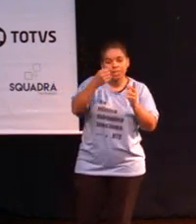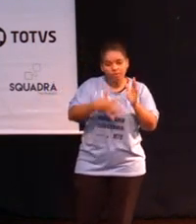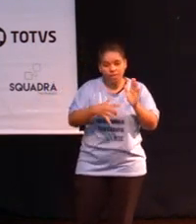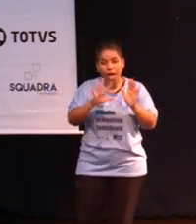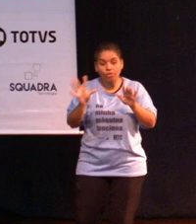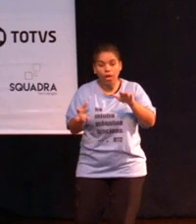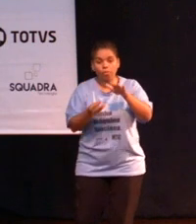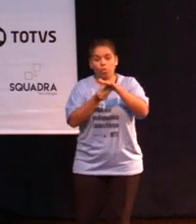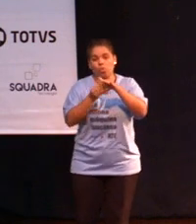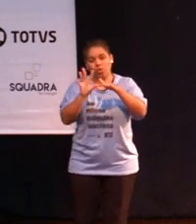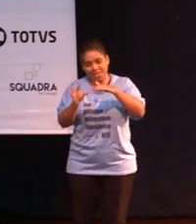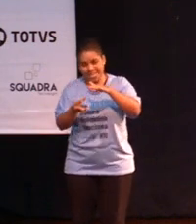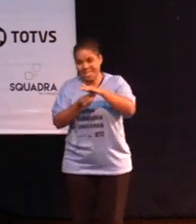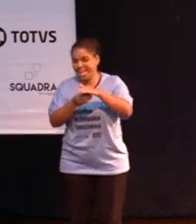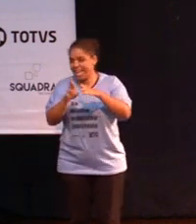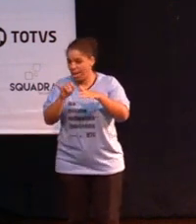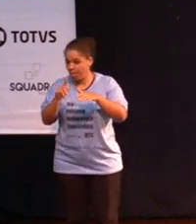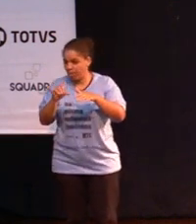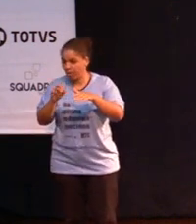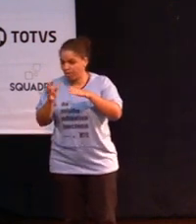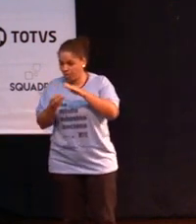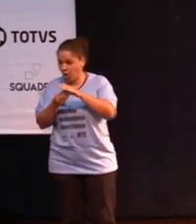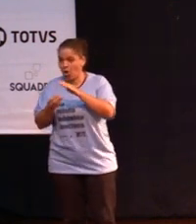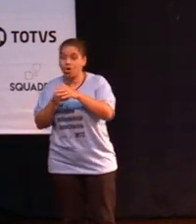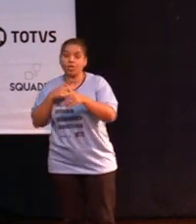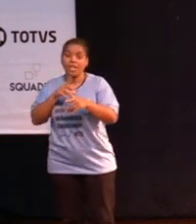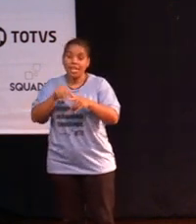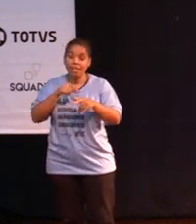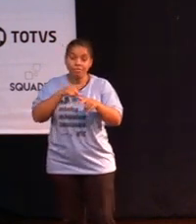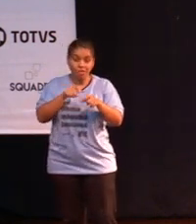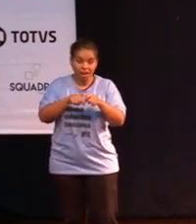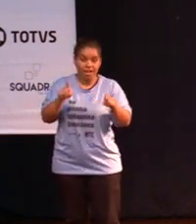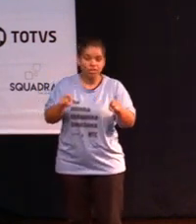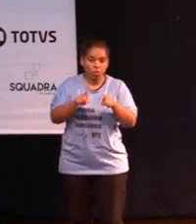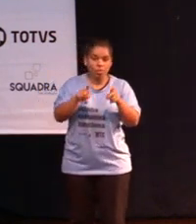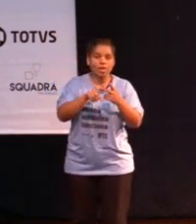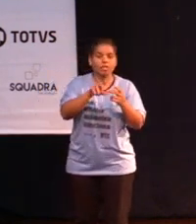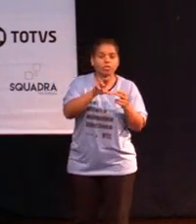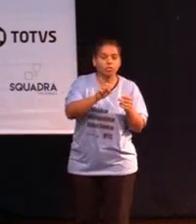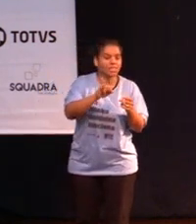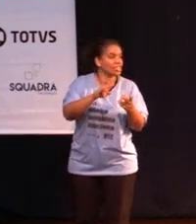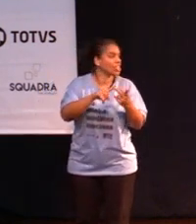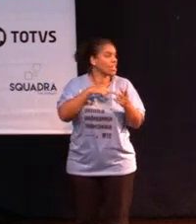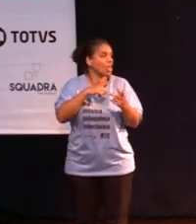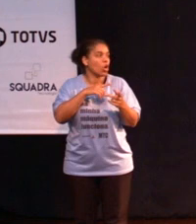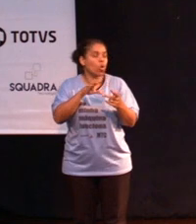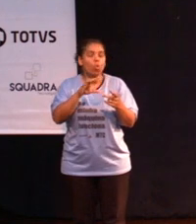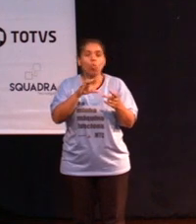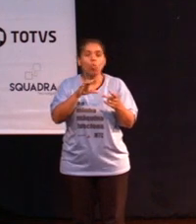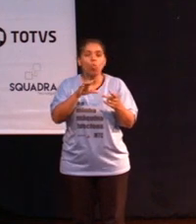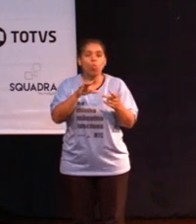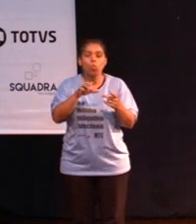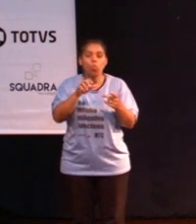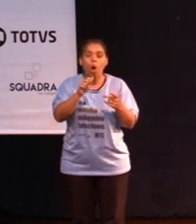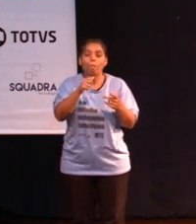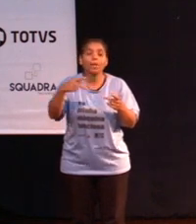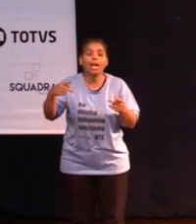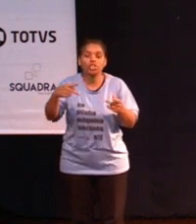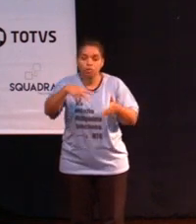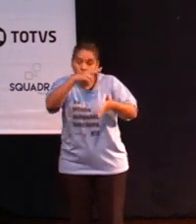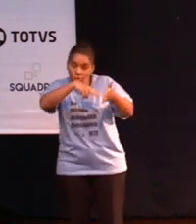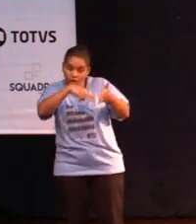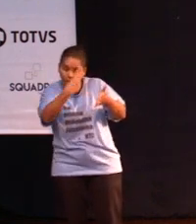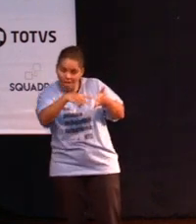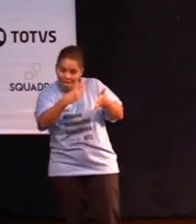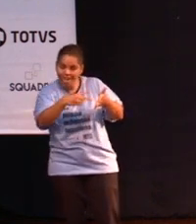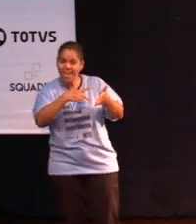repositório e desse repositório uma máquina que normalmente é um sydney um contínuo de livre um aplicativo que vai ler esse